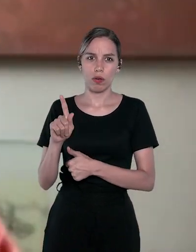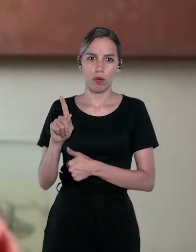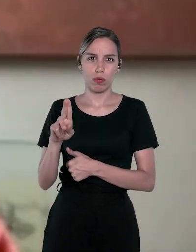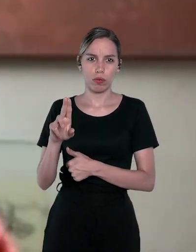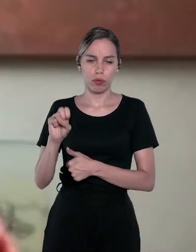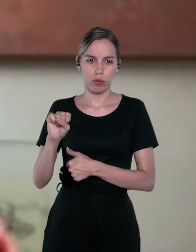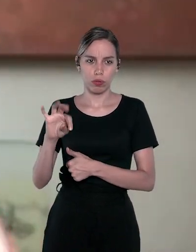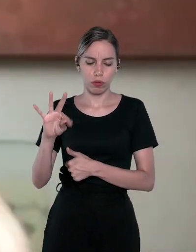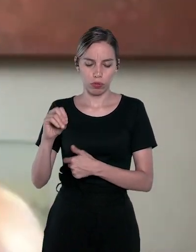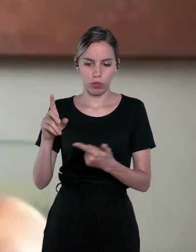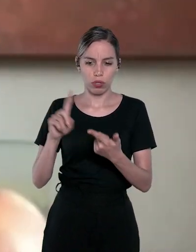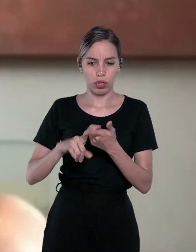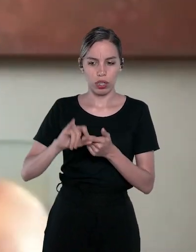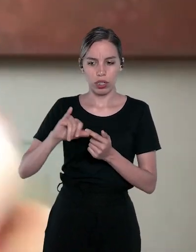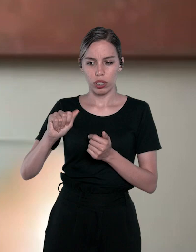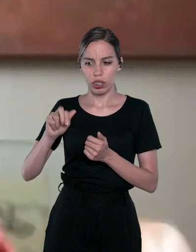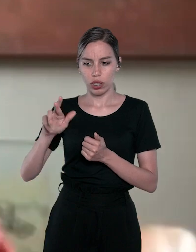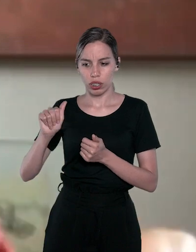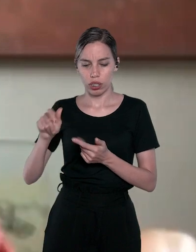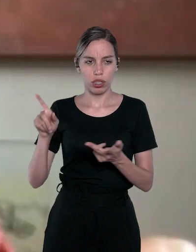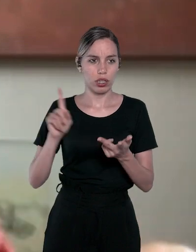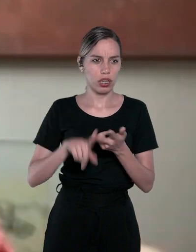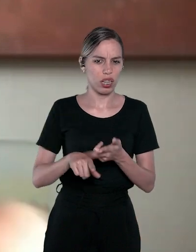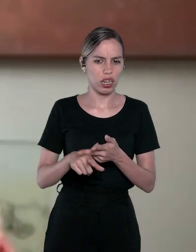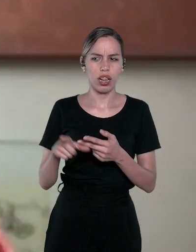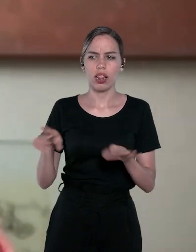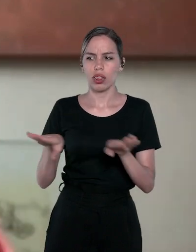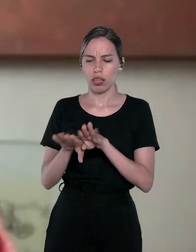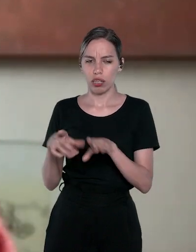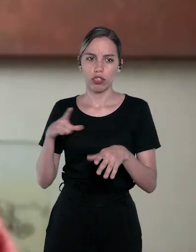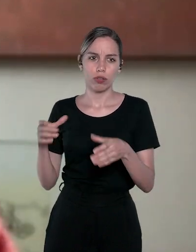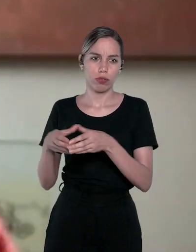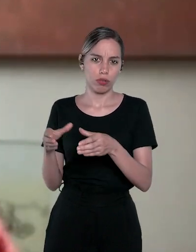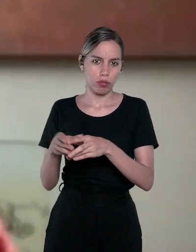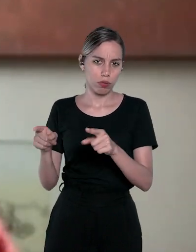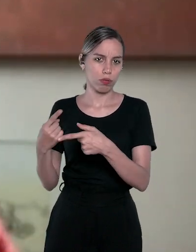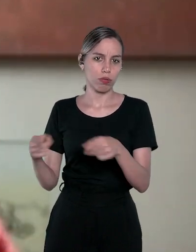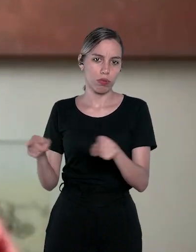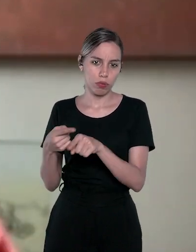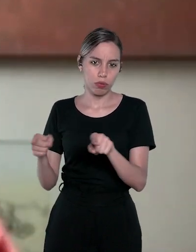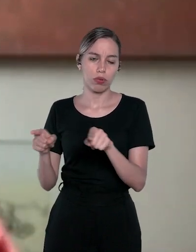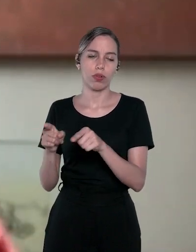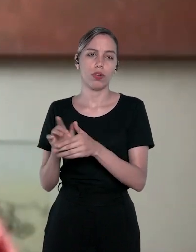Tupinambá, por músicos e